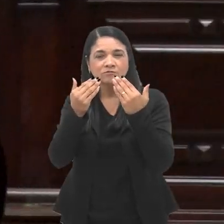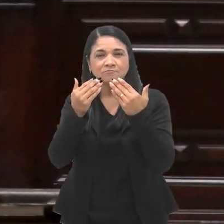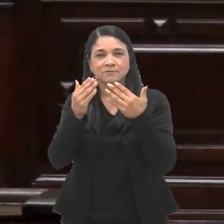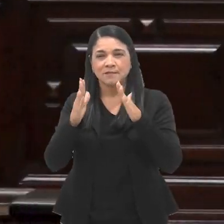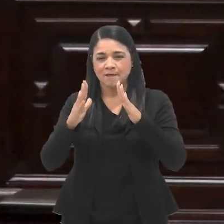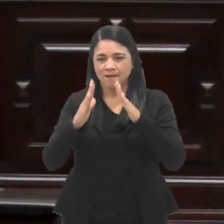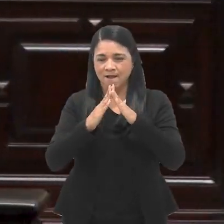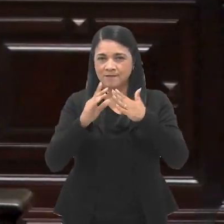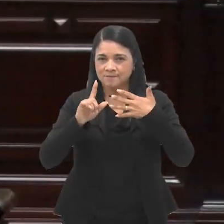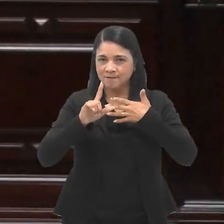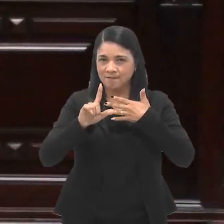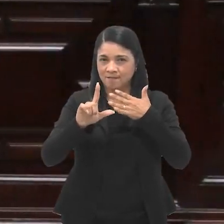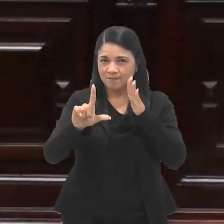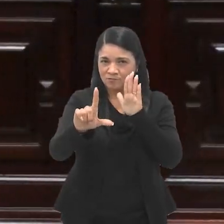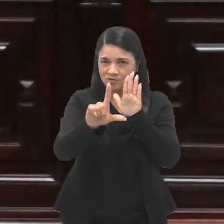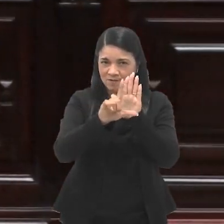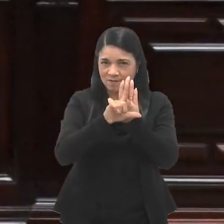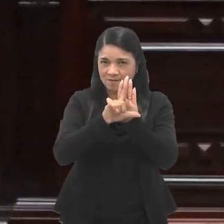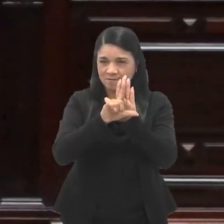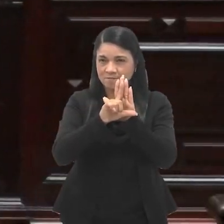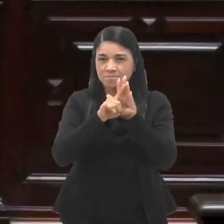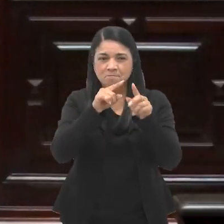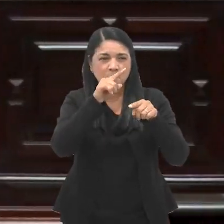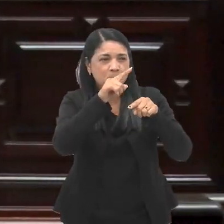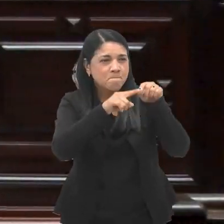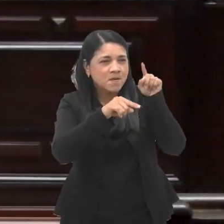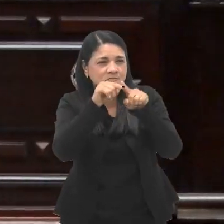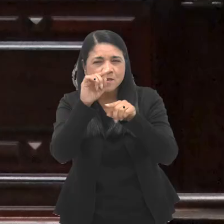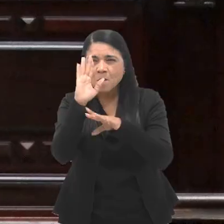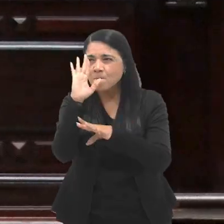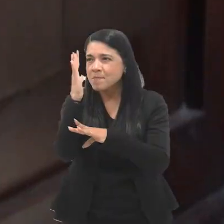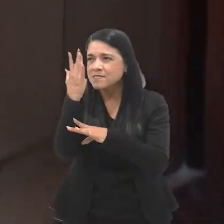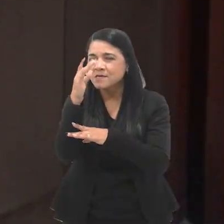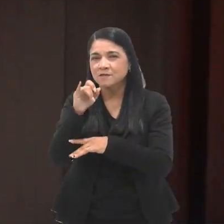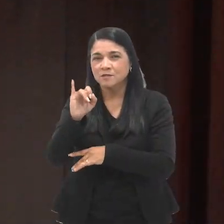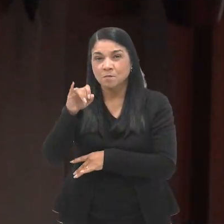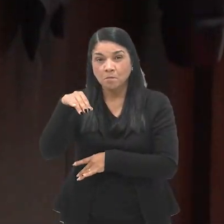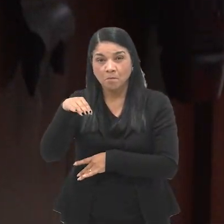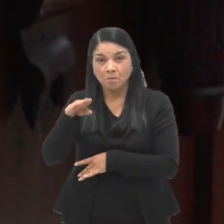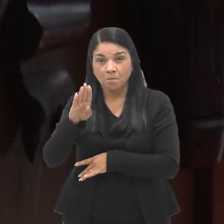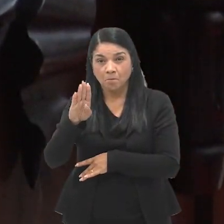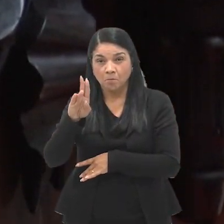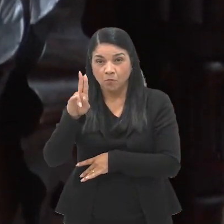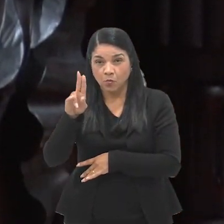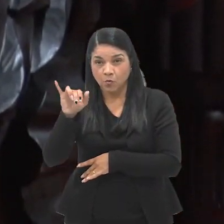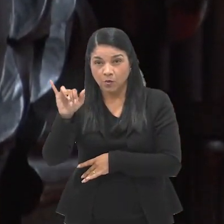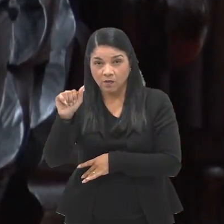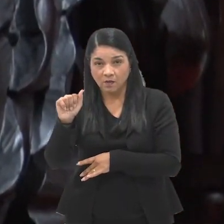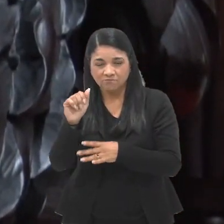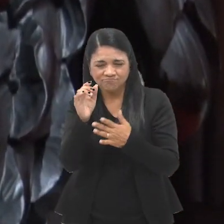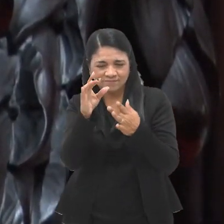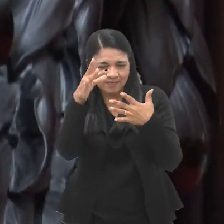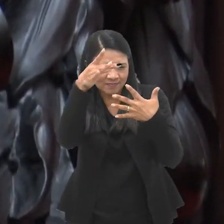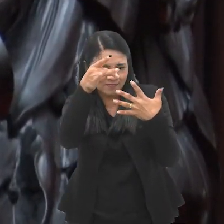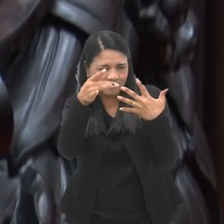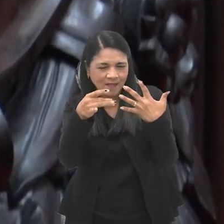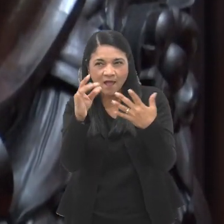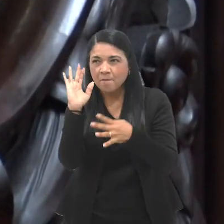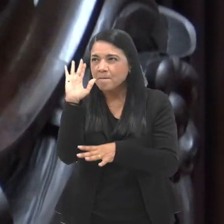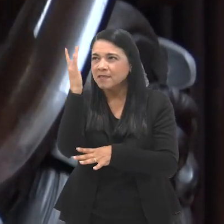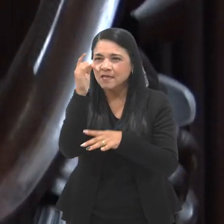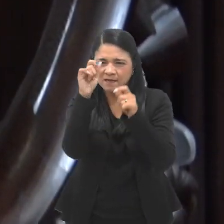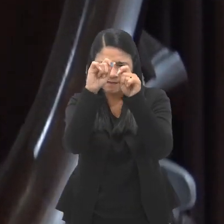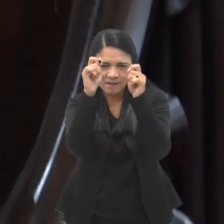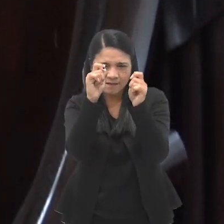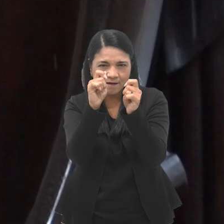expressão de casa legislativa. Olha o material, todo em buia, detalhado em